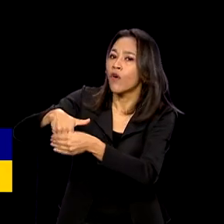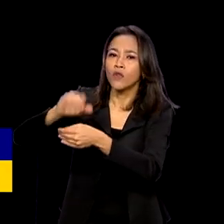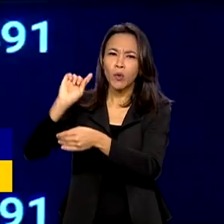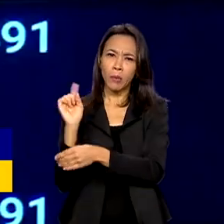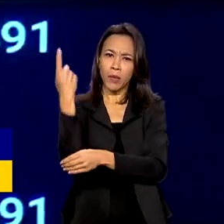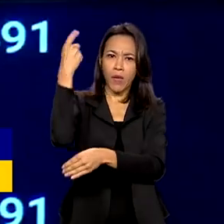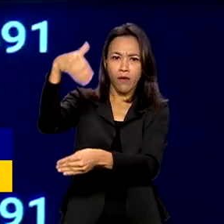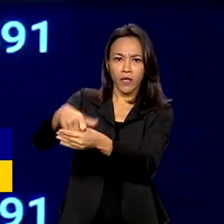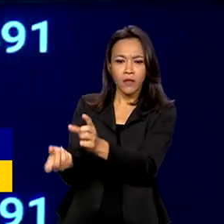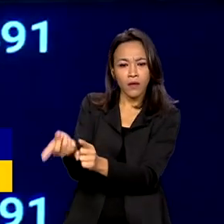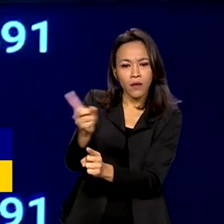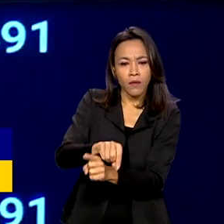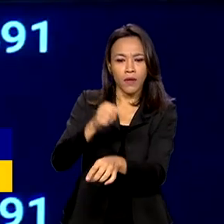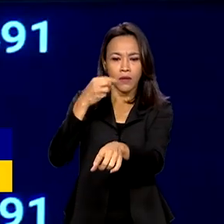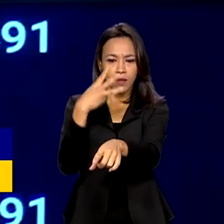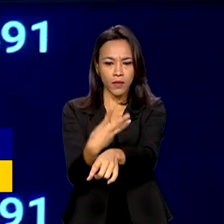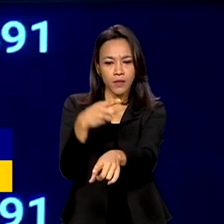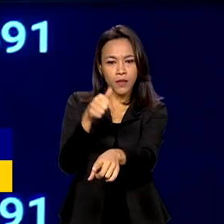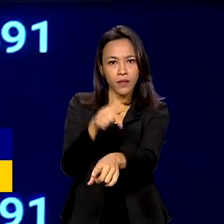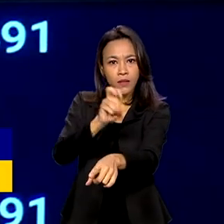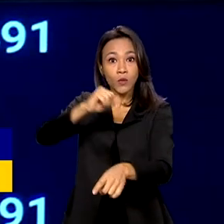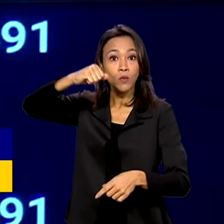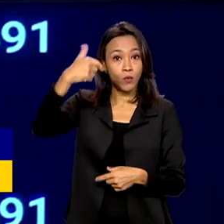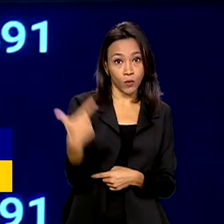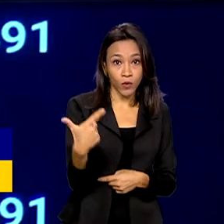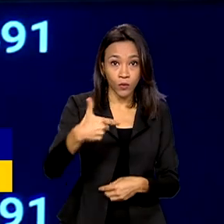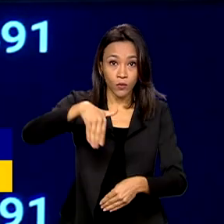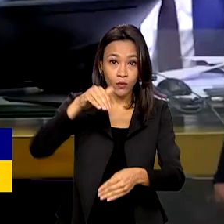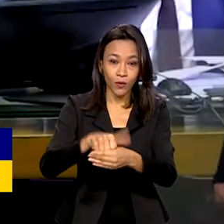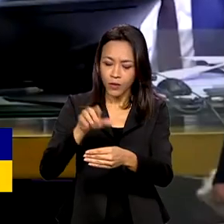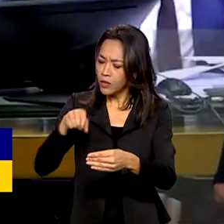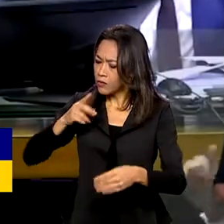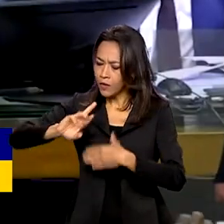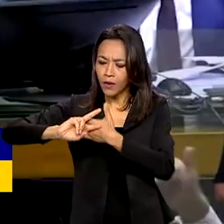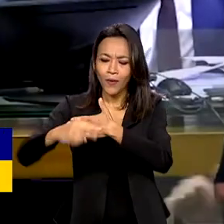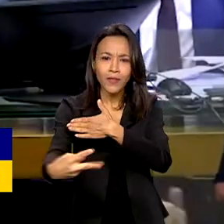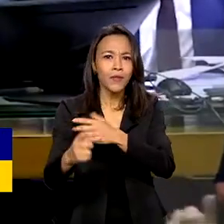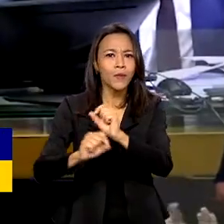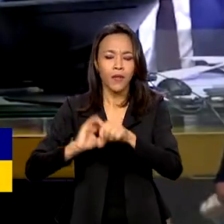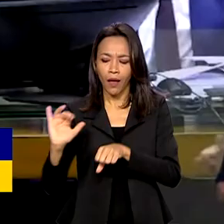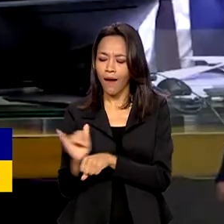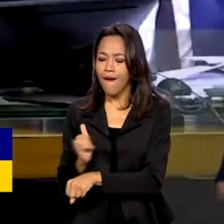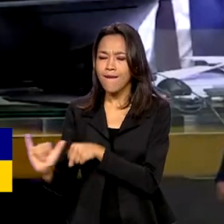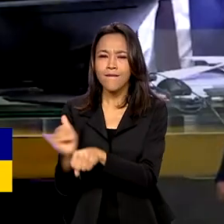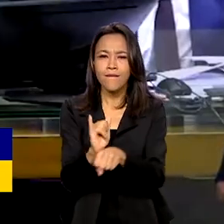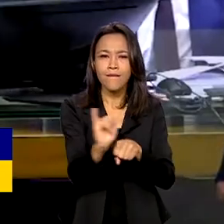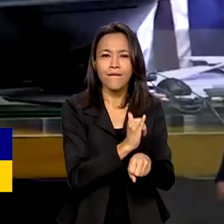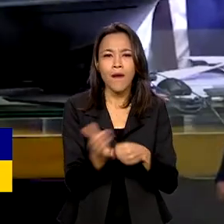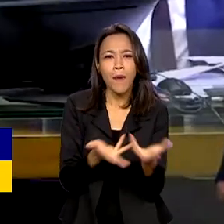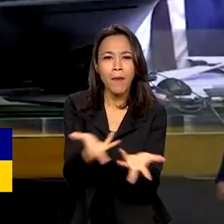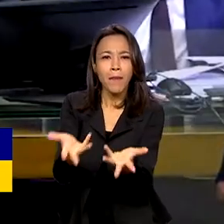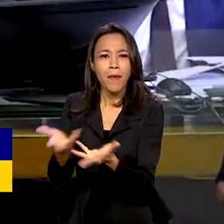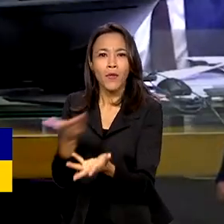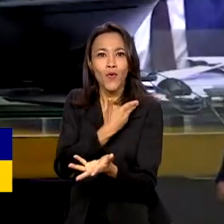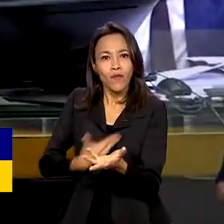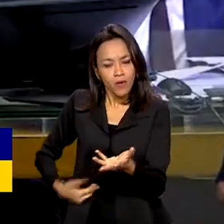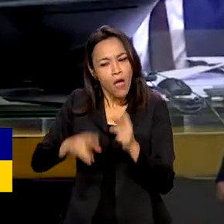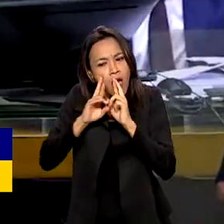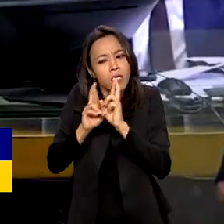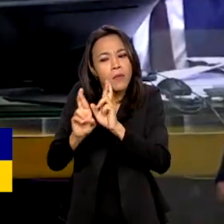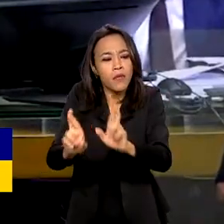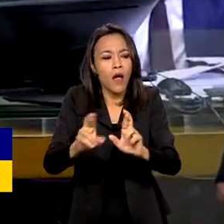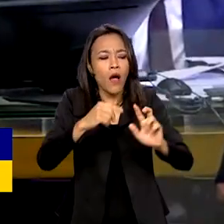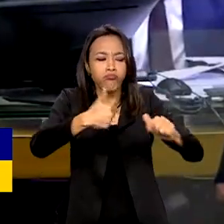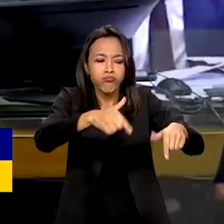turno e 375 no segundo foi resultado da Estratégia do governo de respeitar o trabalho que